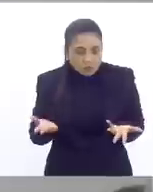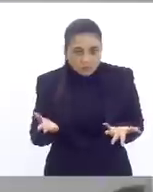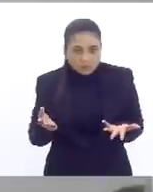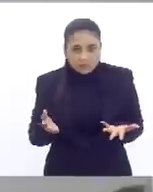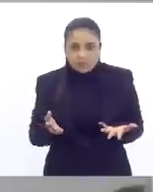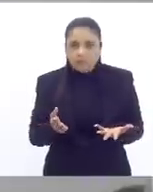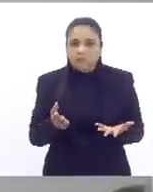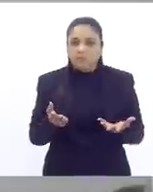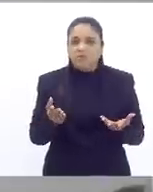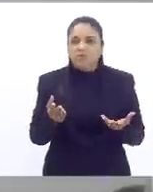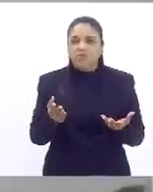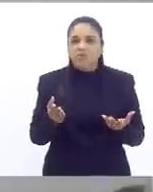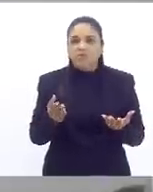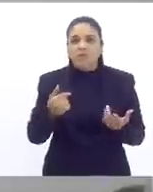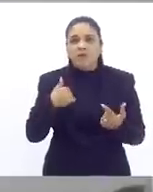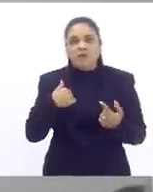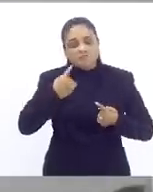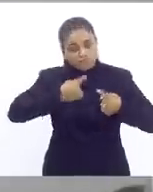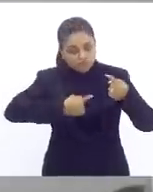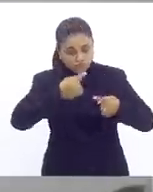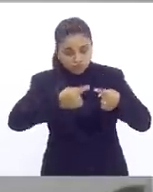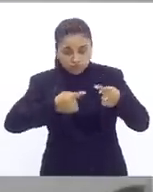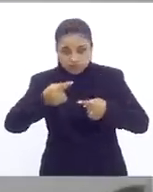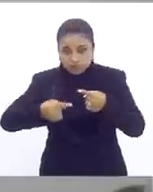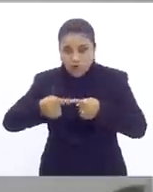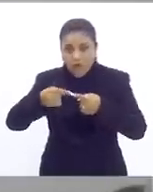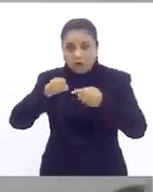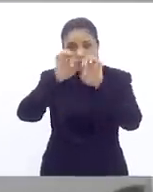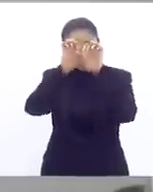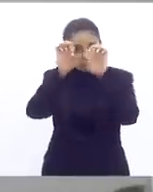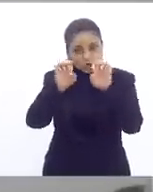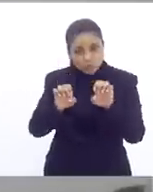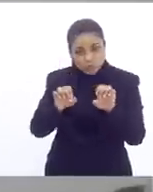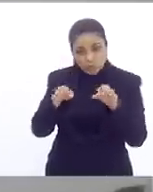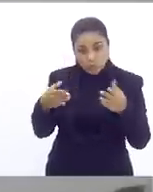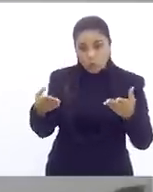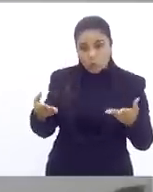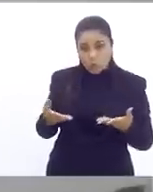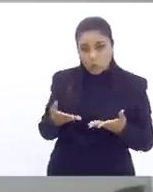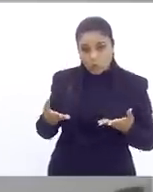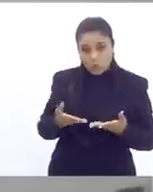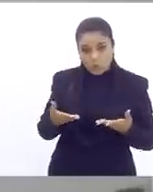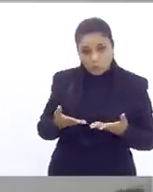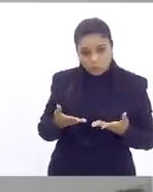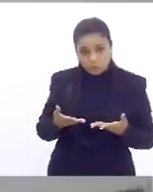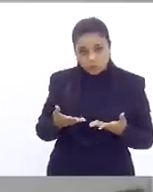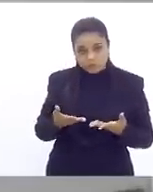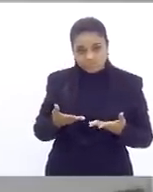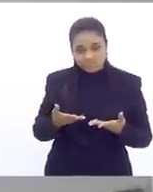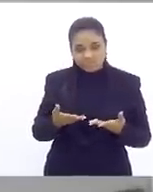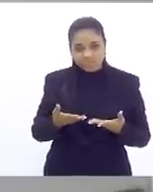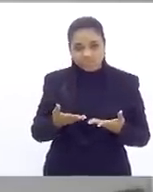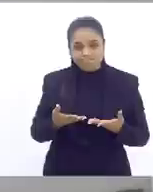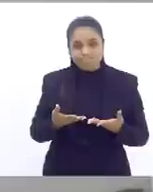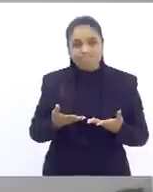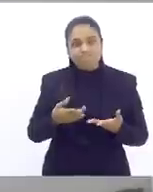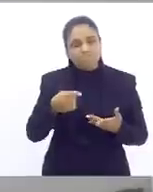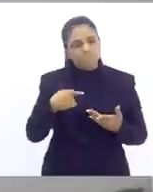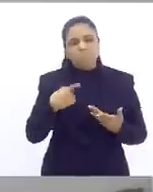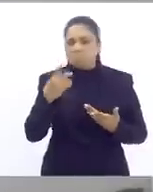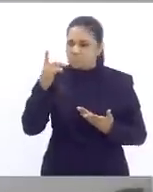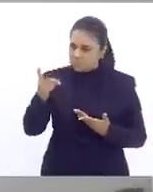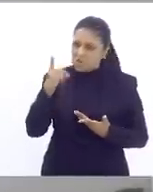que se esse diálogo que se estruturou que a gente precisa ter canal Bem Simples tá colocando vossa excelência